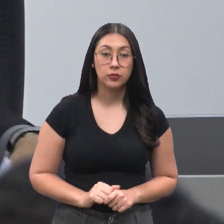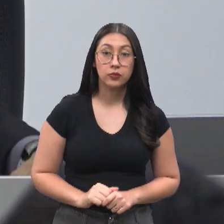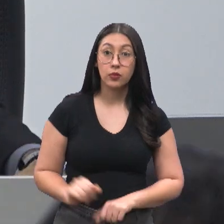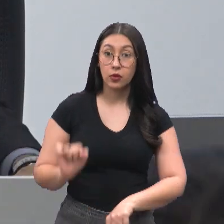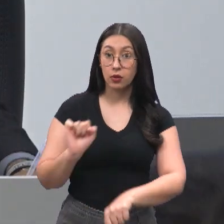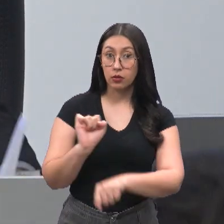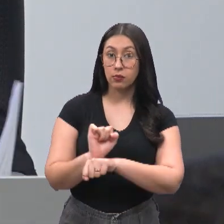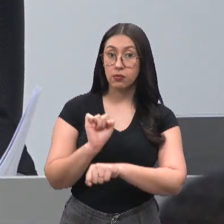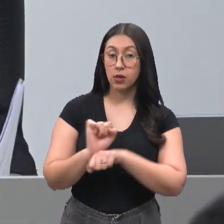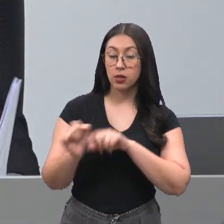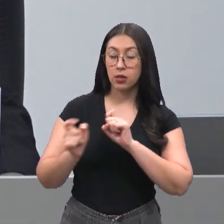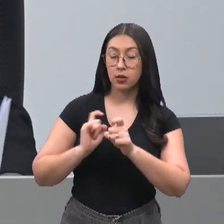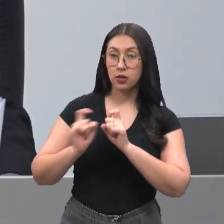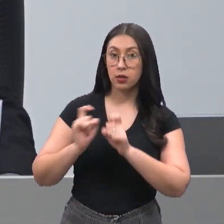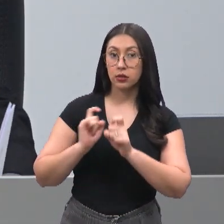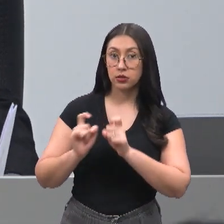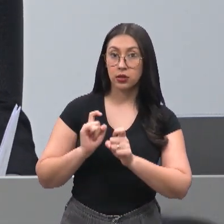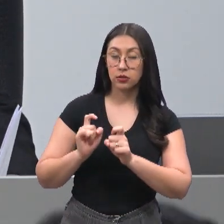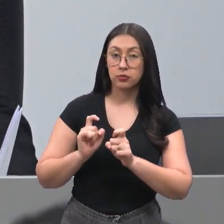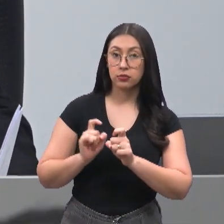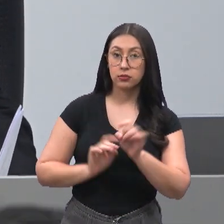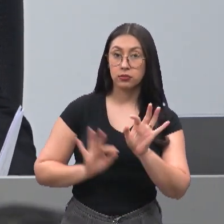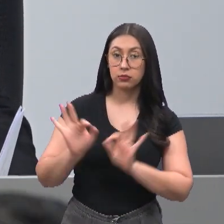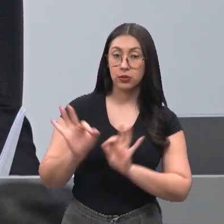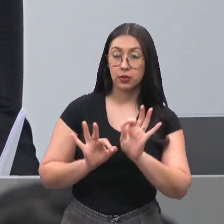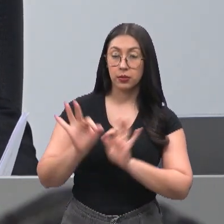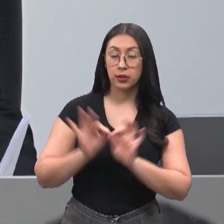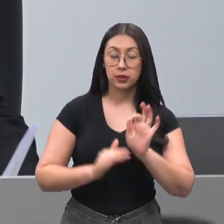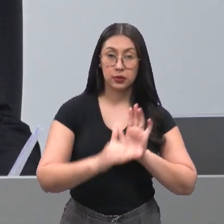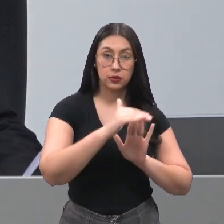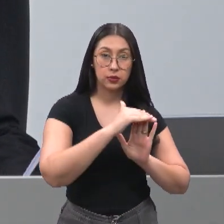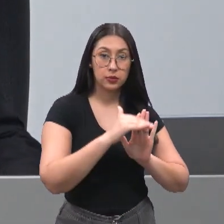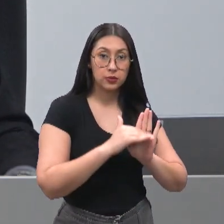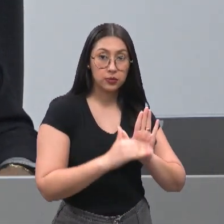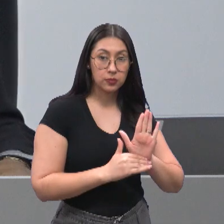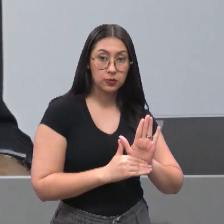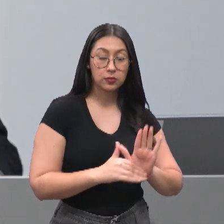Suspenderemos a sessão por alguns instantes para a reorganização da pauta.